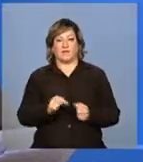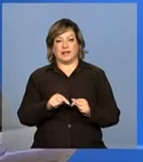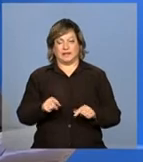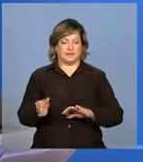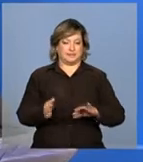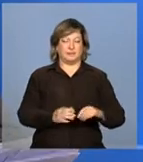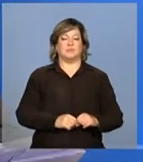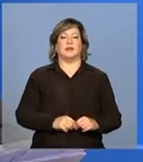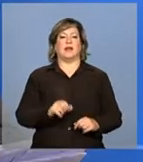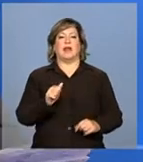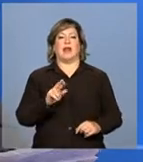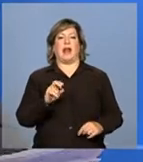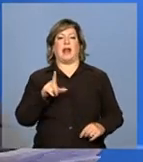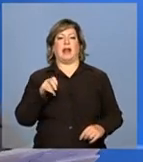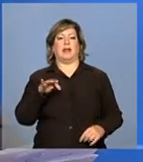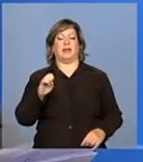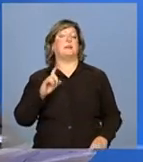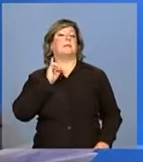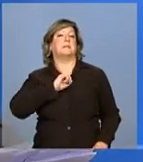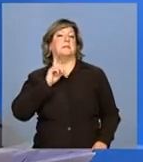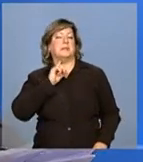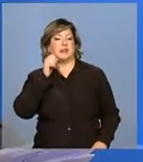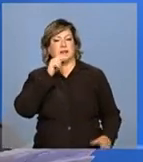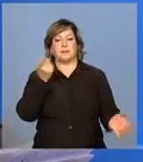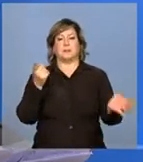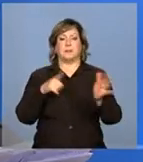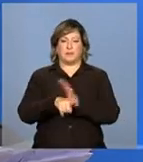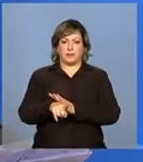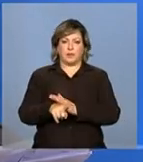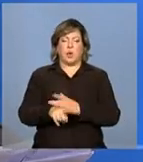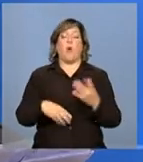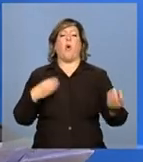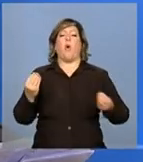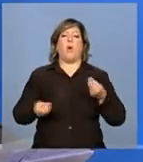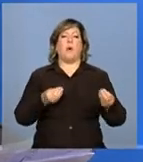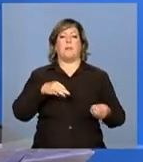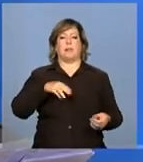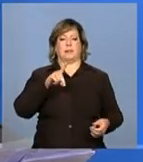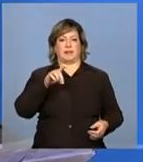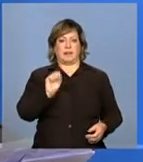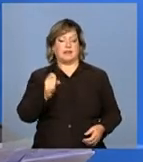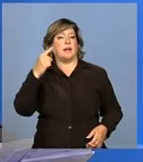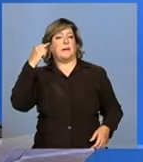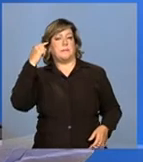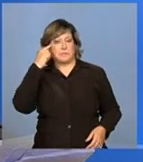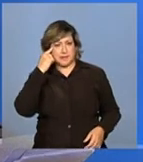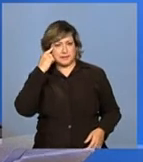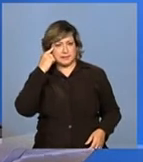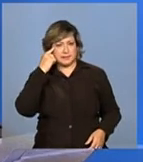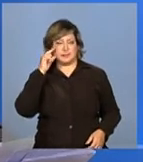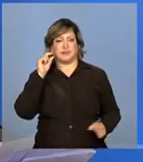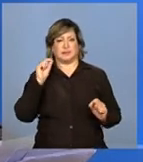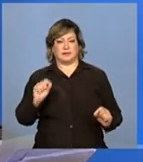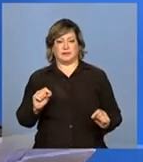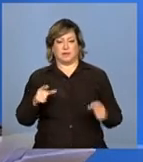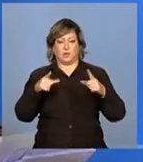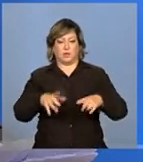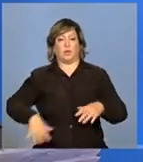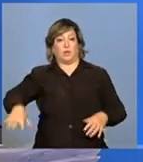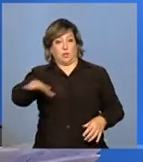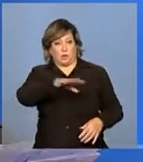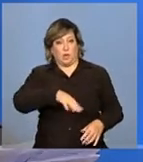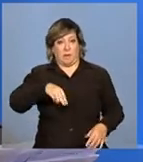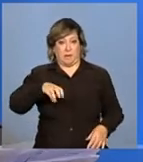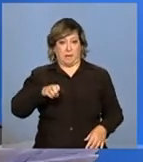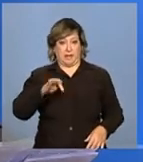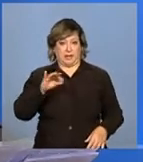Arlete de Timóteo Minas Gerais ela pergunta como MDS está pensando em a regionalização das